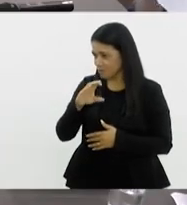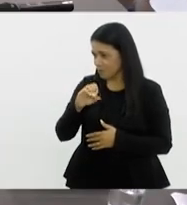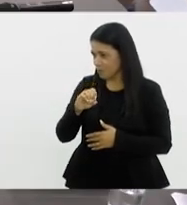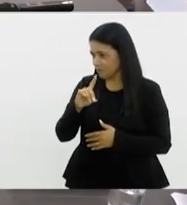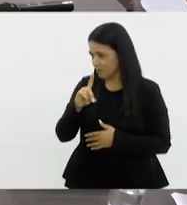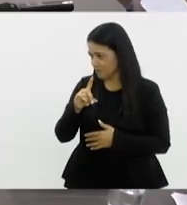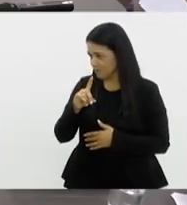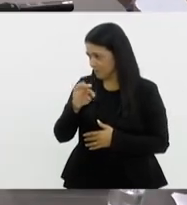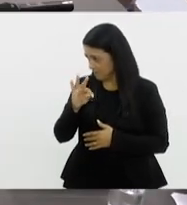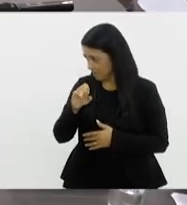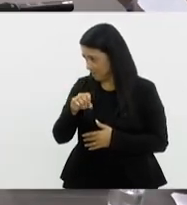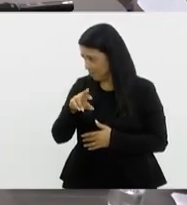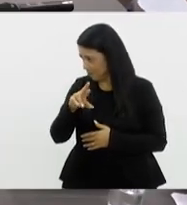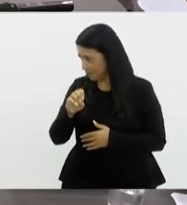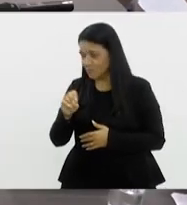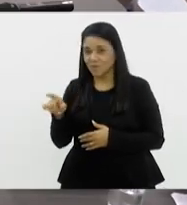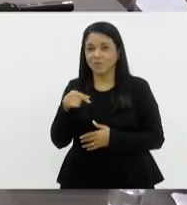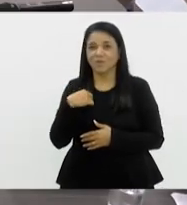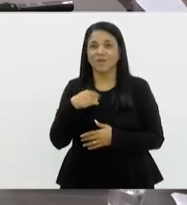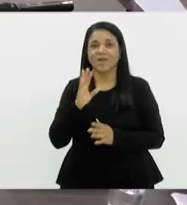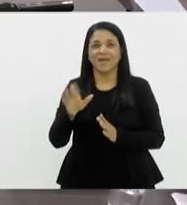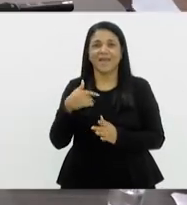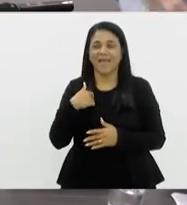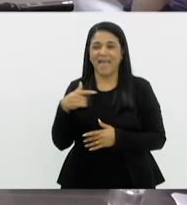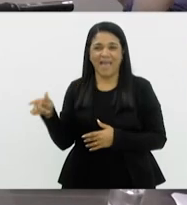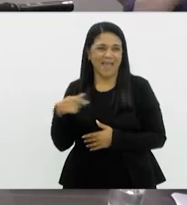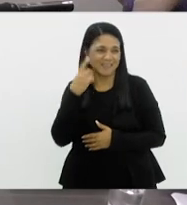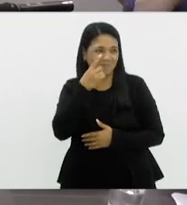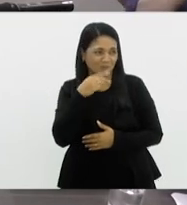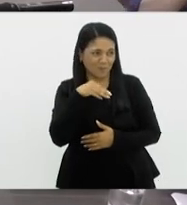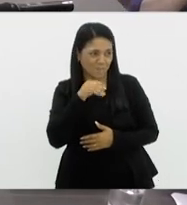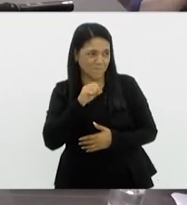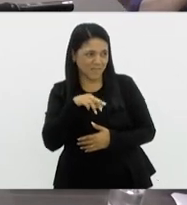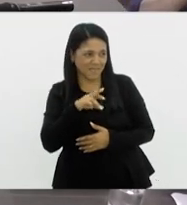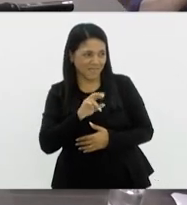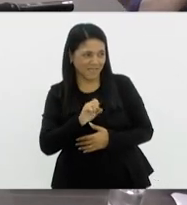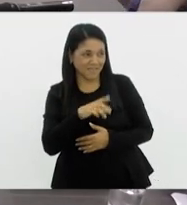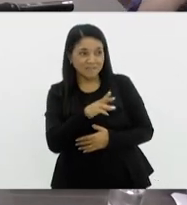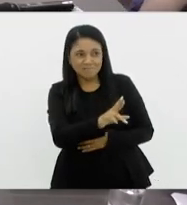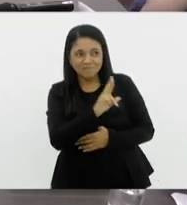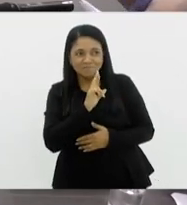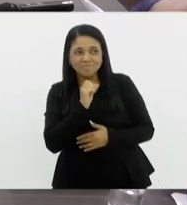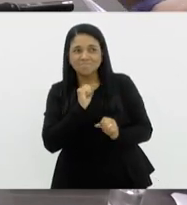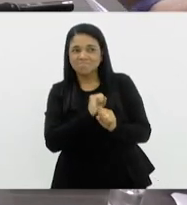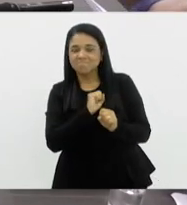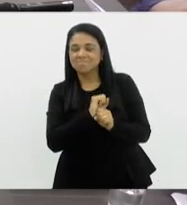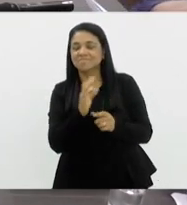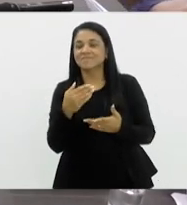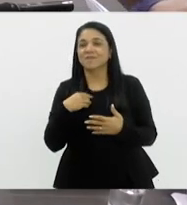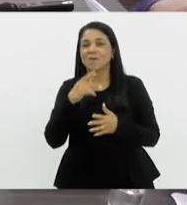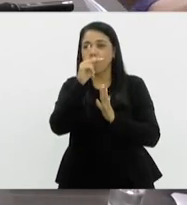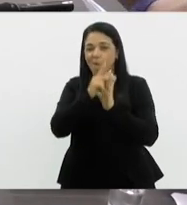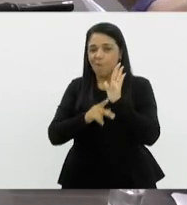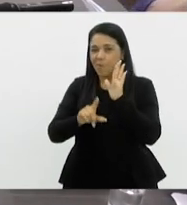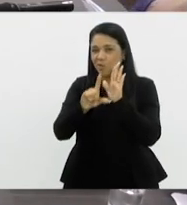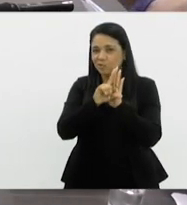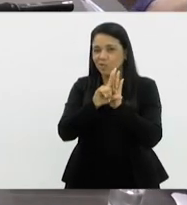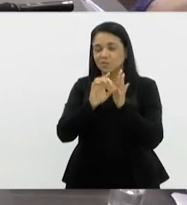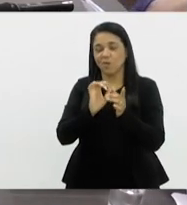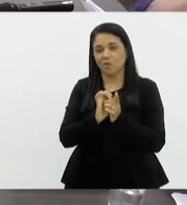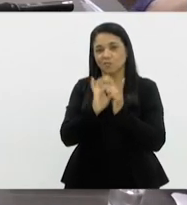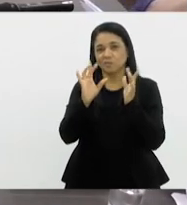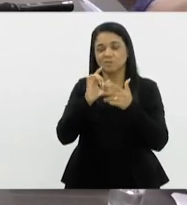aqui... Deputado Carlos Mink já estava ávido pela sua resposta. Porque o projeto inteiro